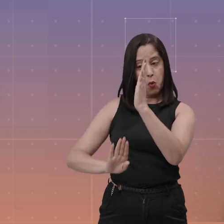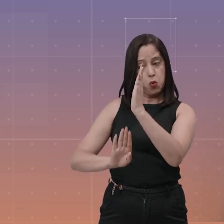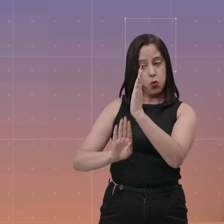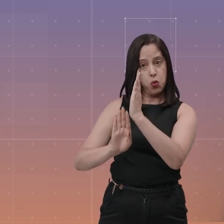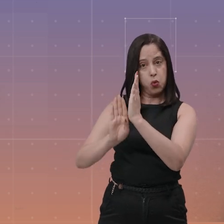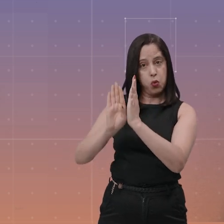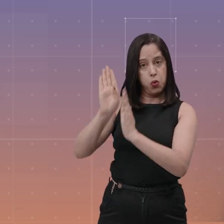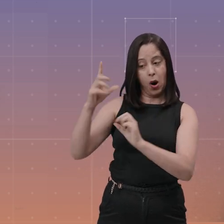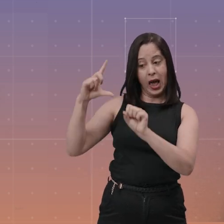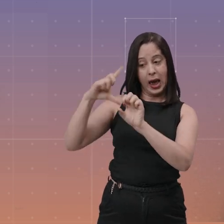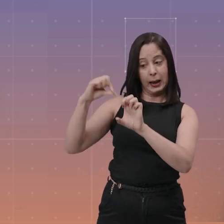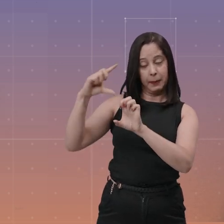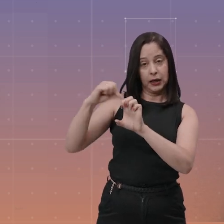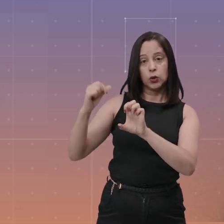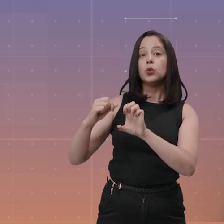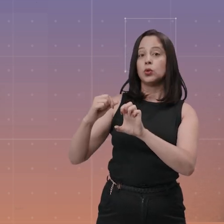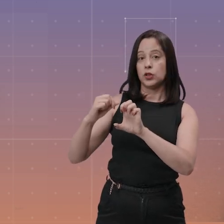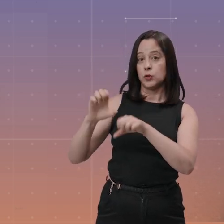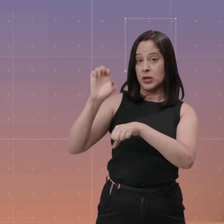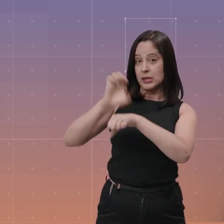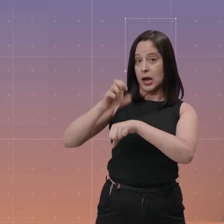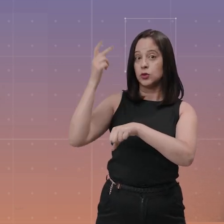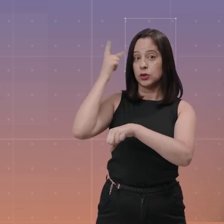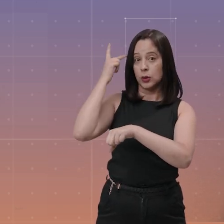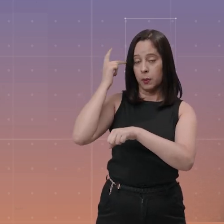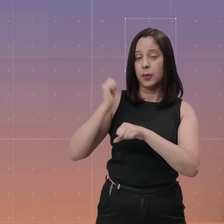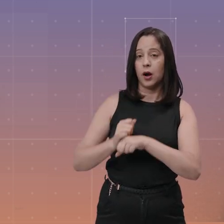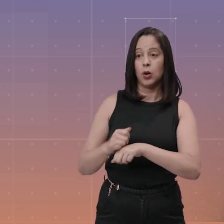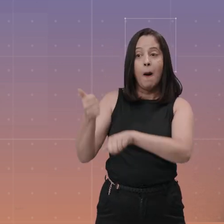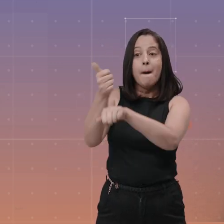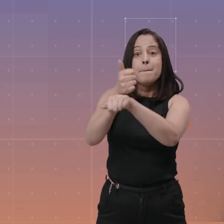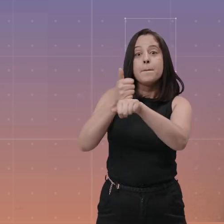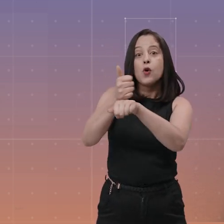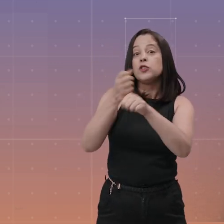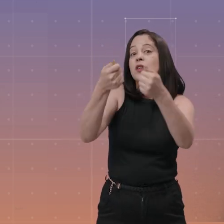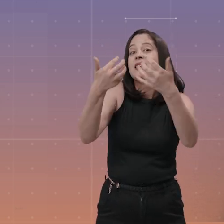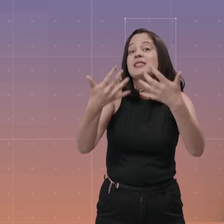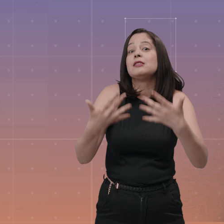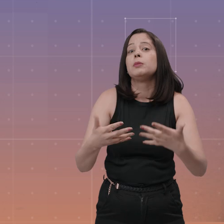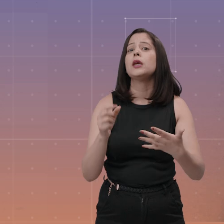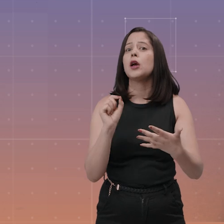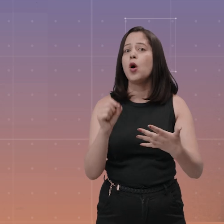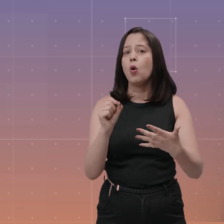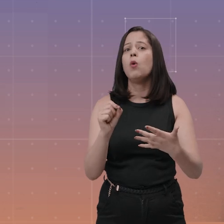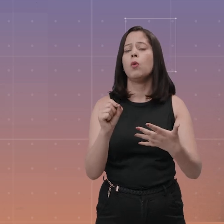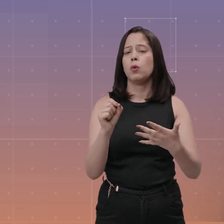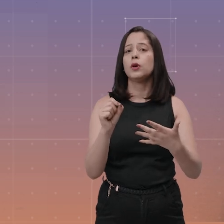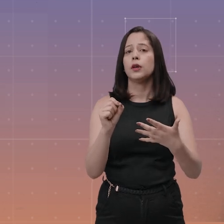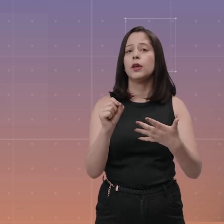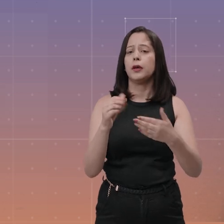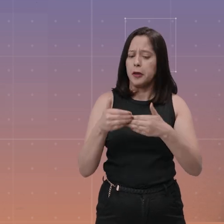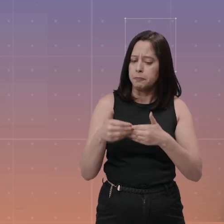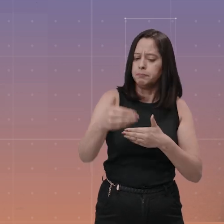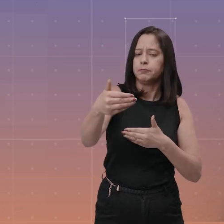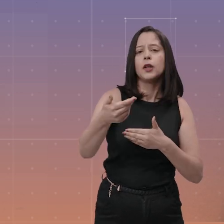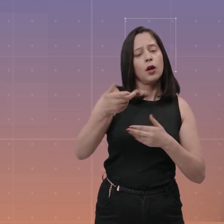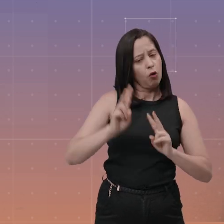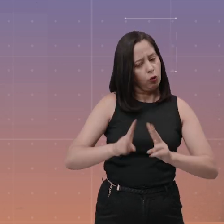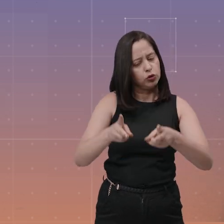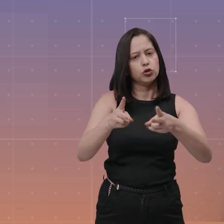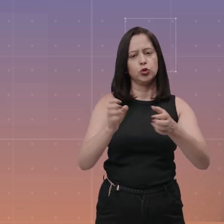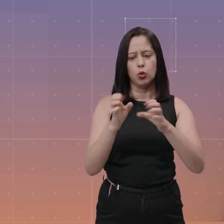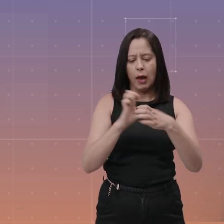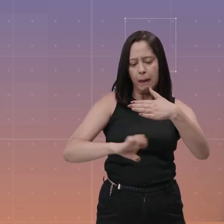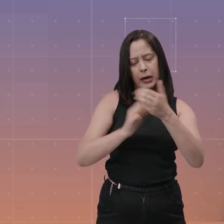que mostra um crescimento significativo do empreendedorismo no estado. Especialistas afirmam que essa tendência deve